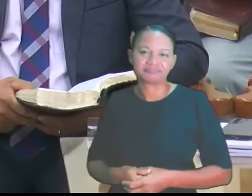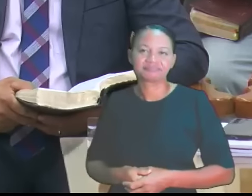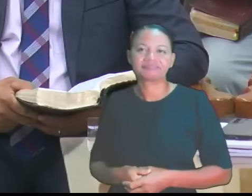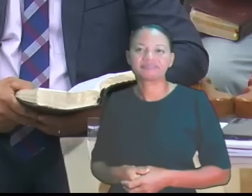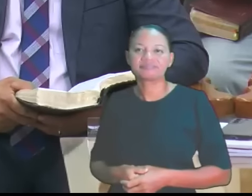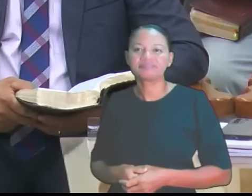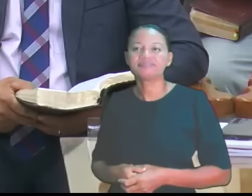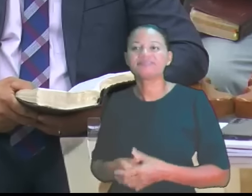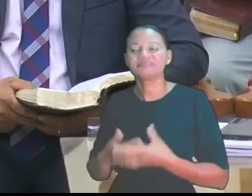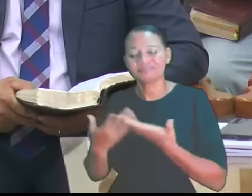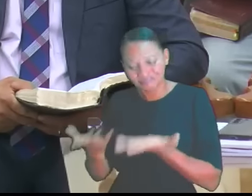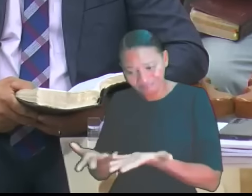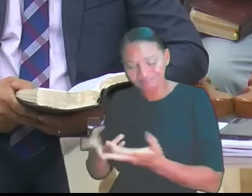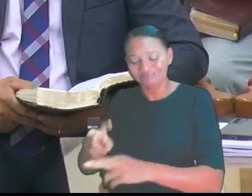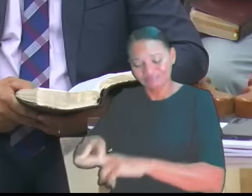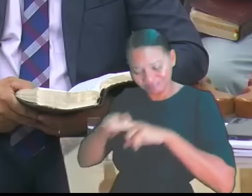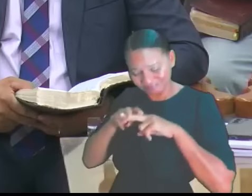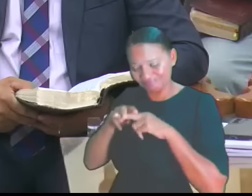Refém dela.